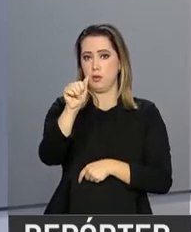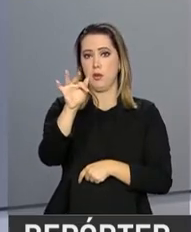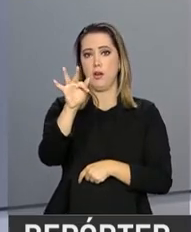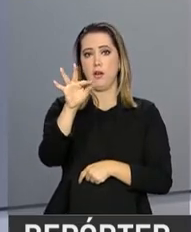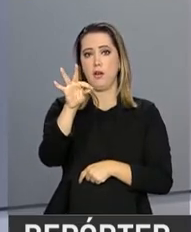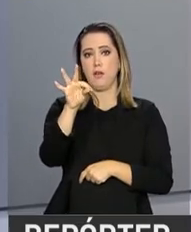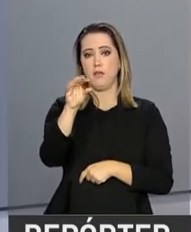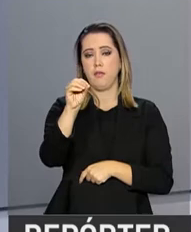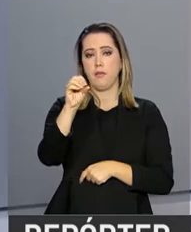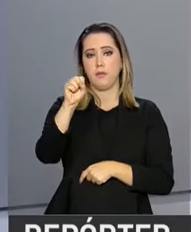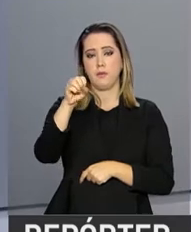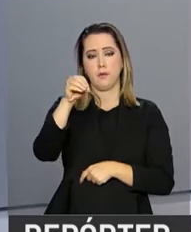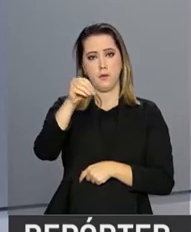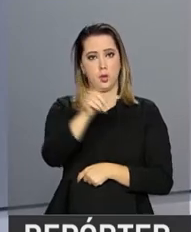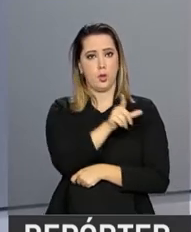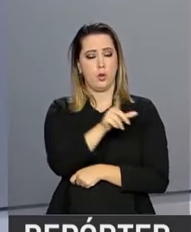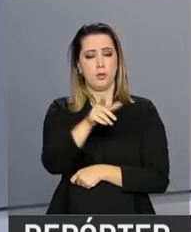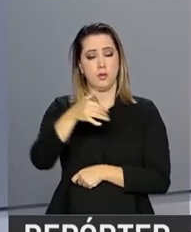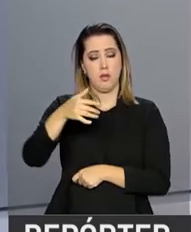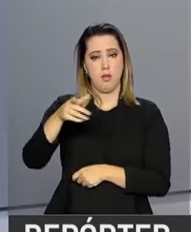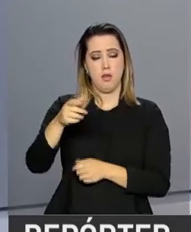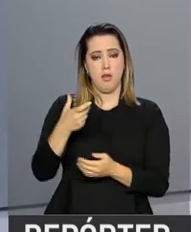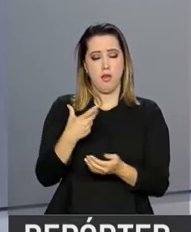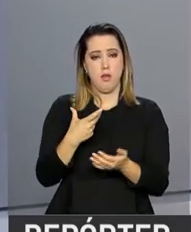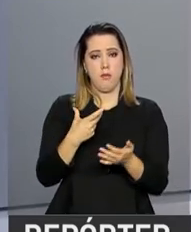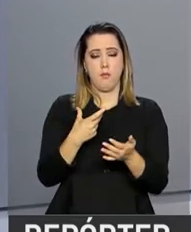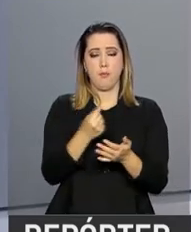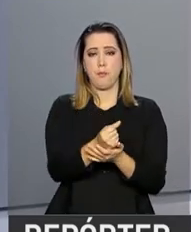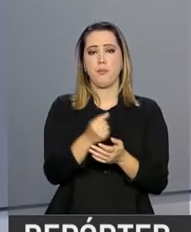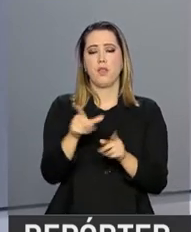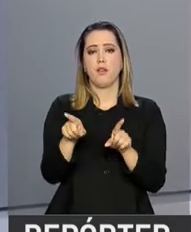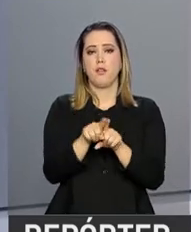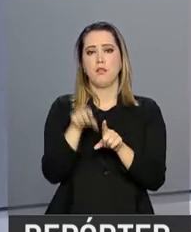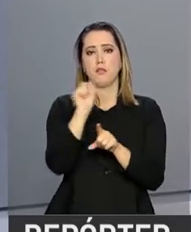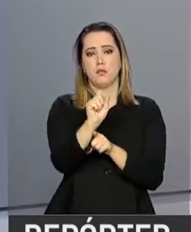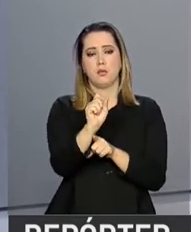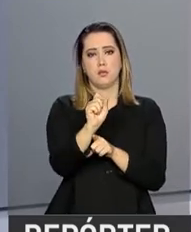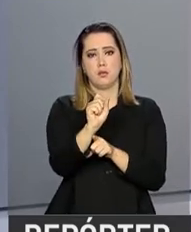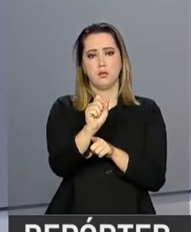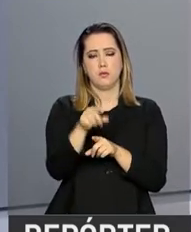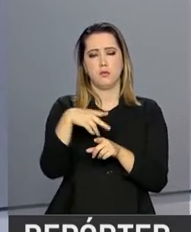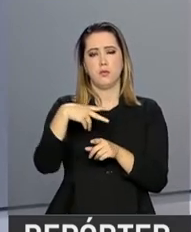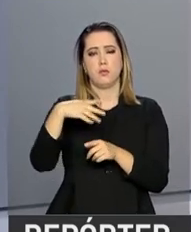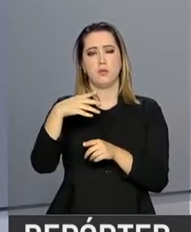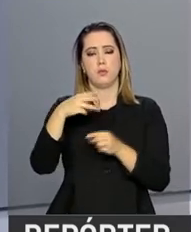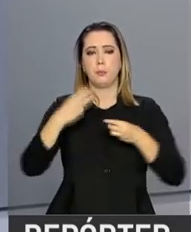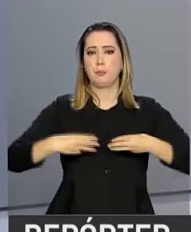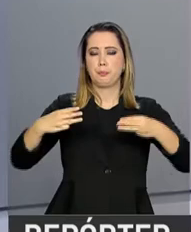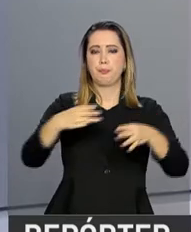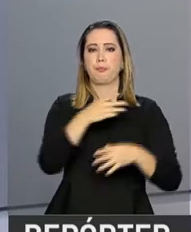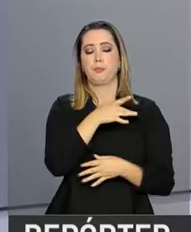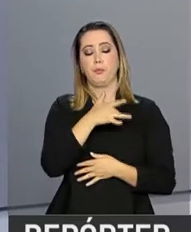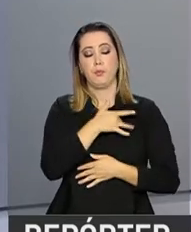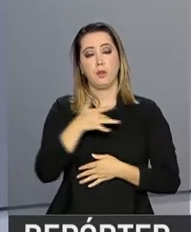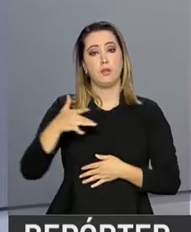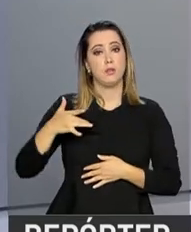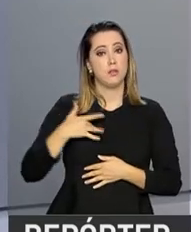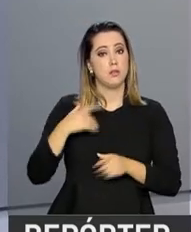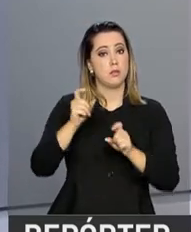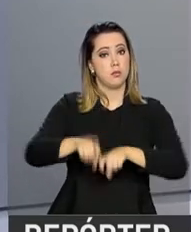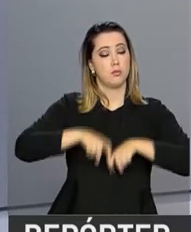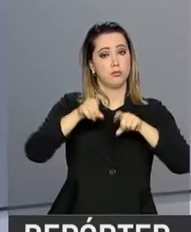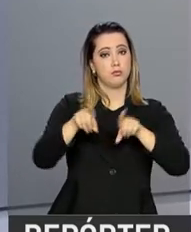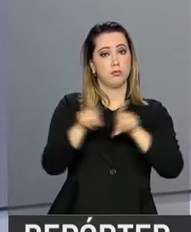mundial de saúde animal oie o ministro da agricultura pecuária e abastecimento blairo maggi acredita que esse reconhecimento